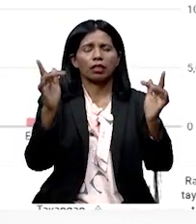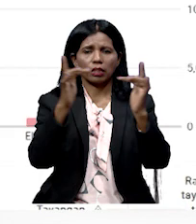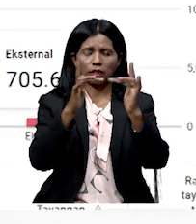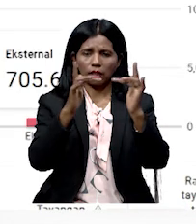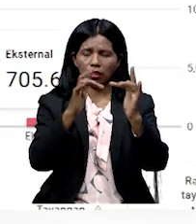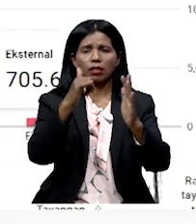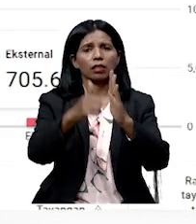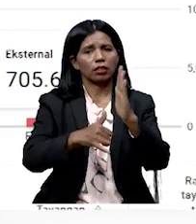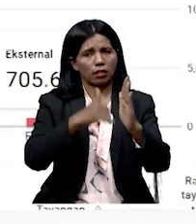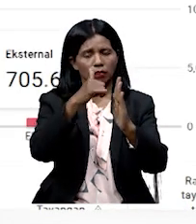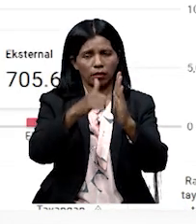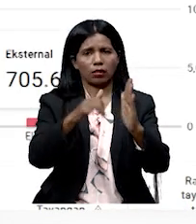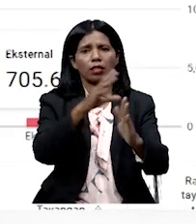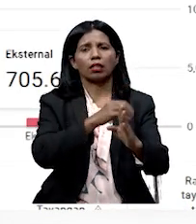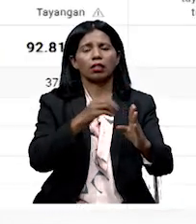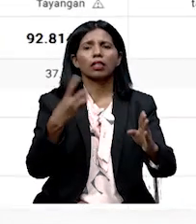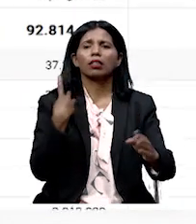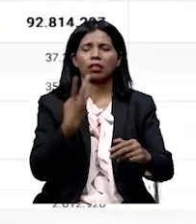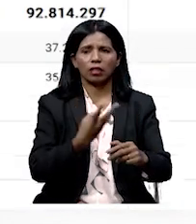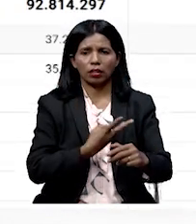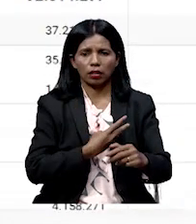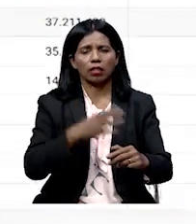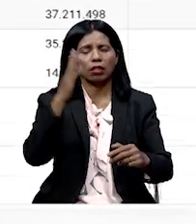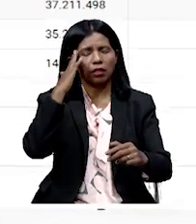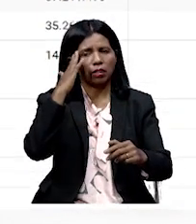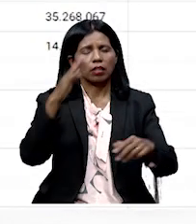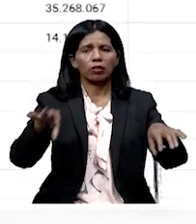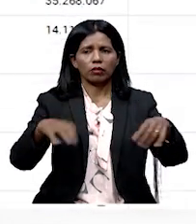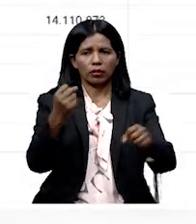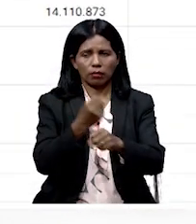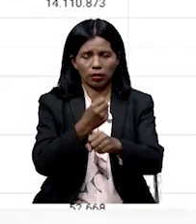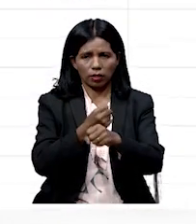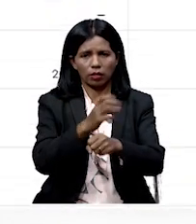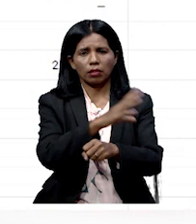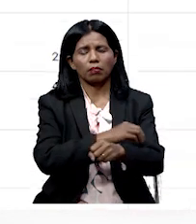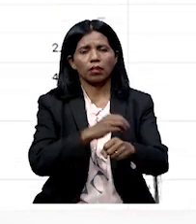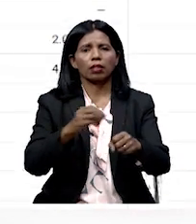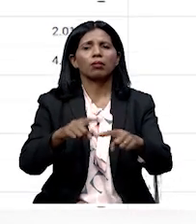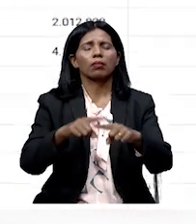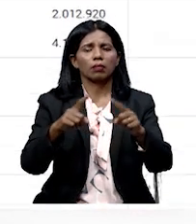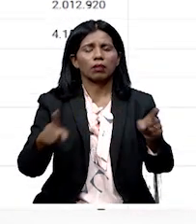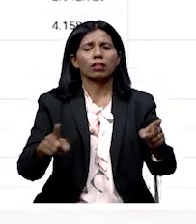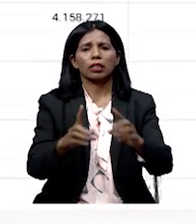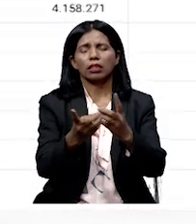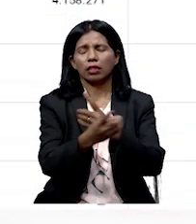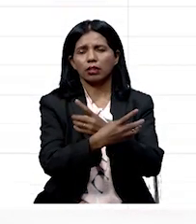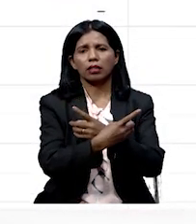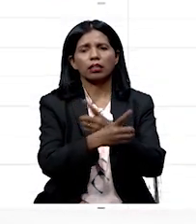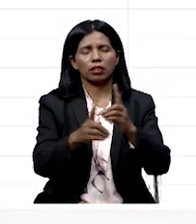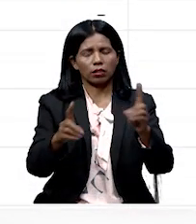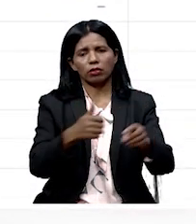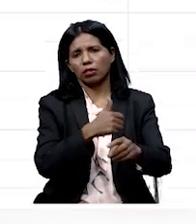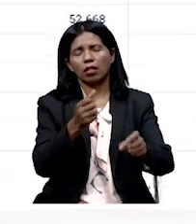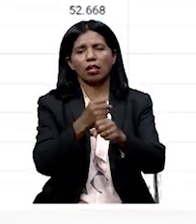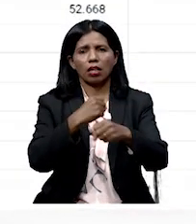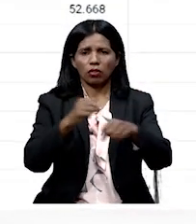yang certamente ita reconhece servisu makas dirsaung IT mai vemos dirsaung sira selu ke halo